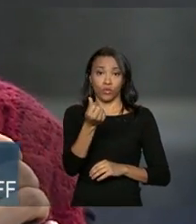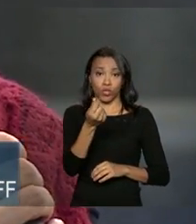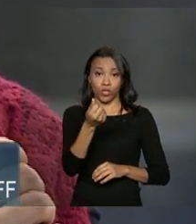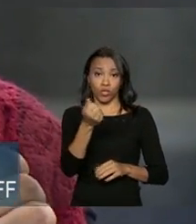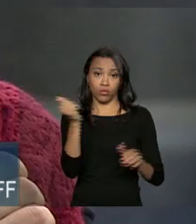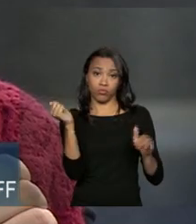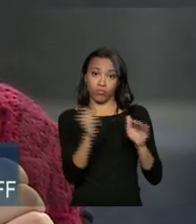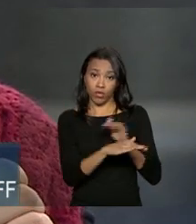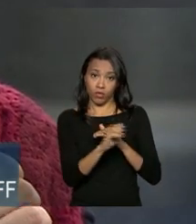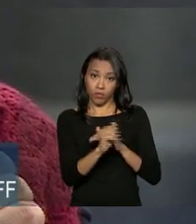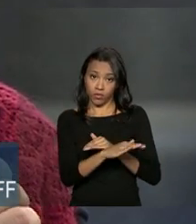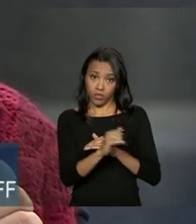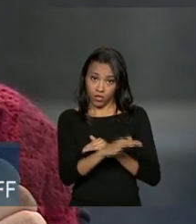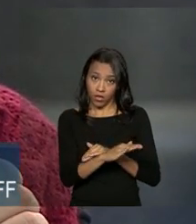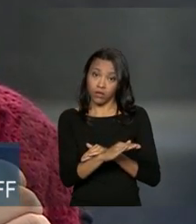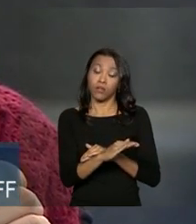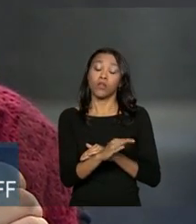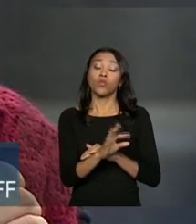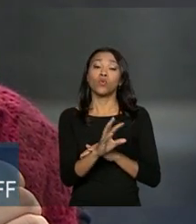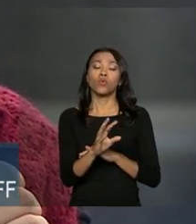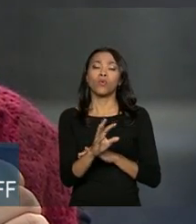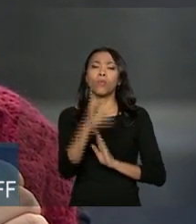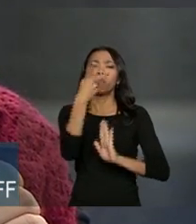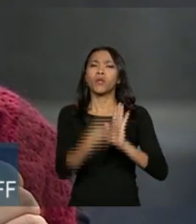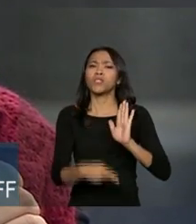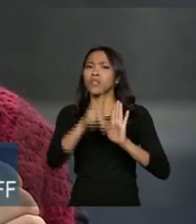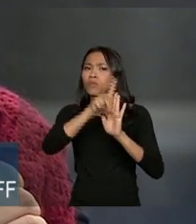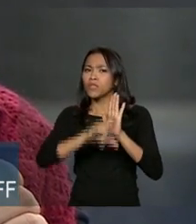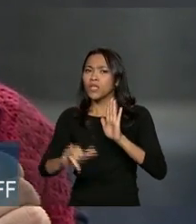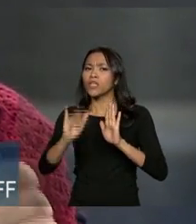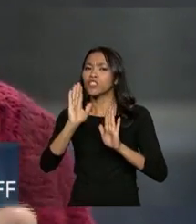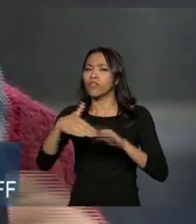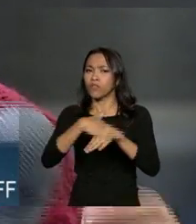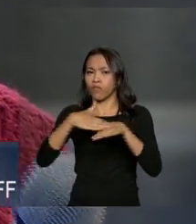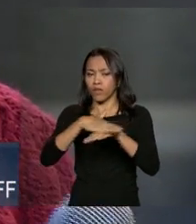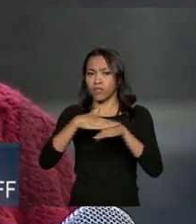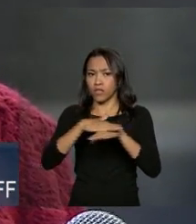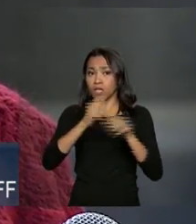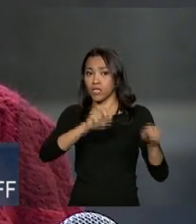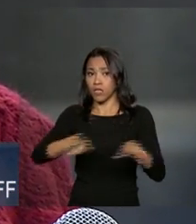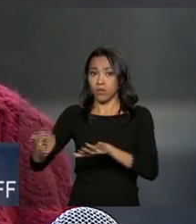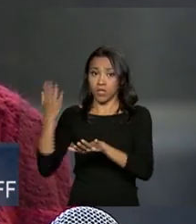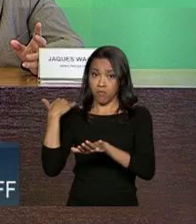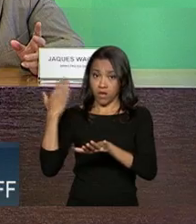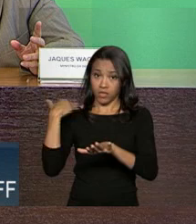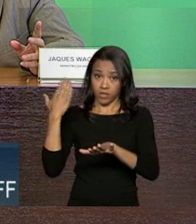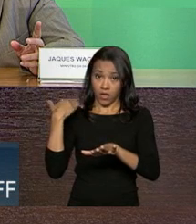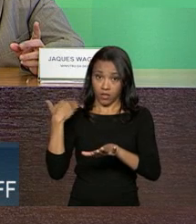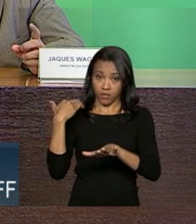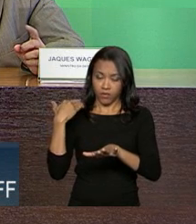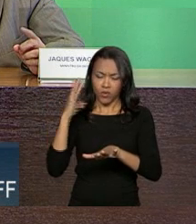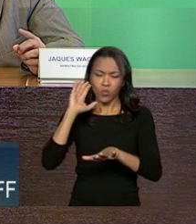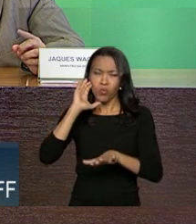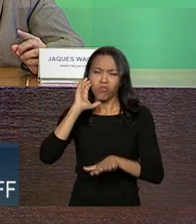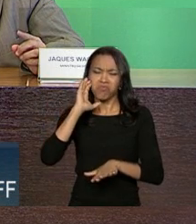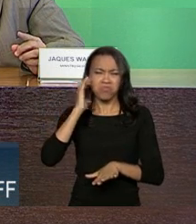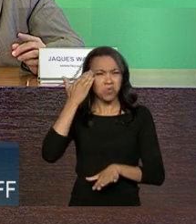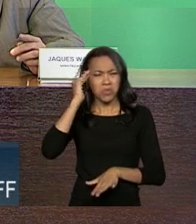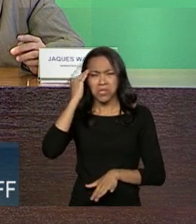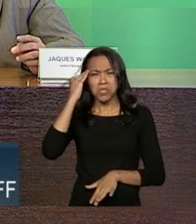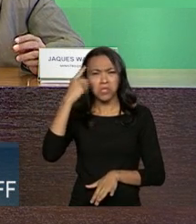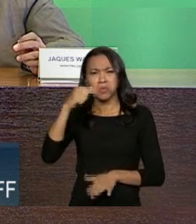judiciais, projeto de lei que foi combinado com os governadores na semana passada. Eu não ouvi sua última pergunta.